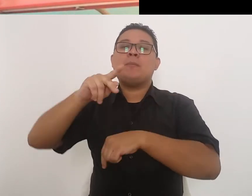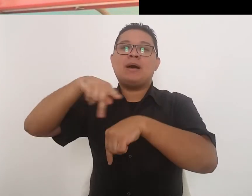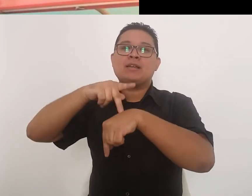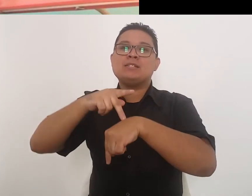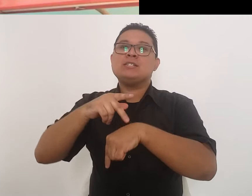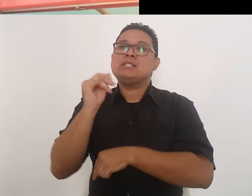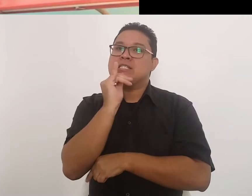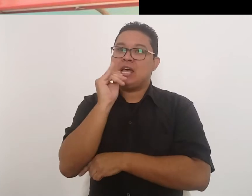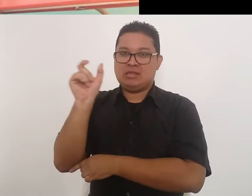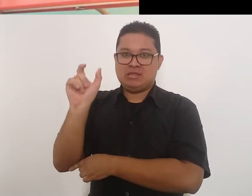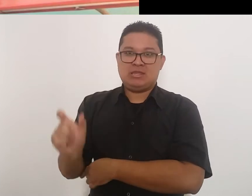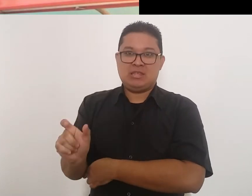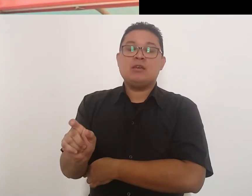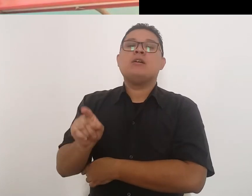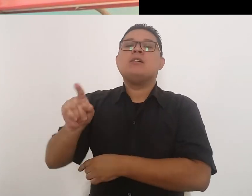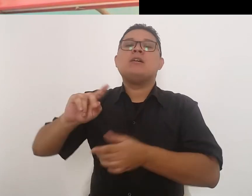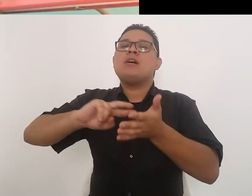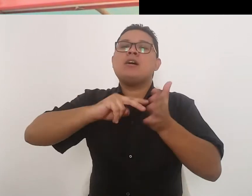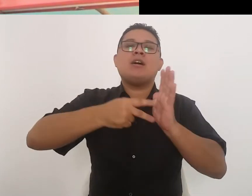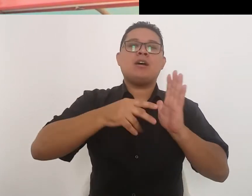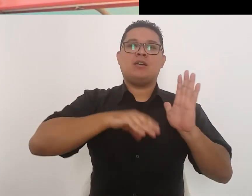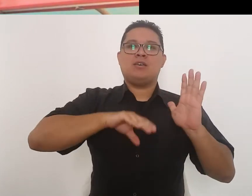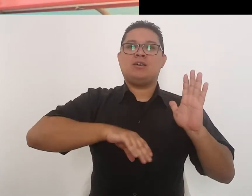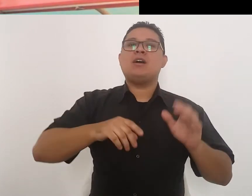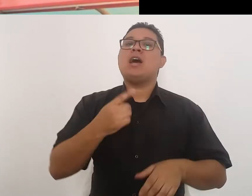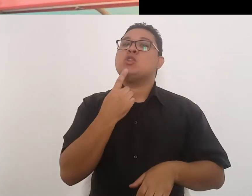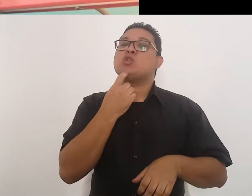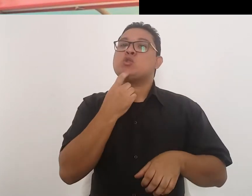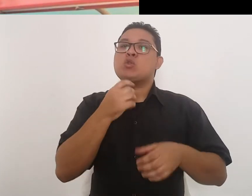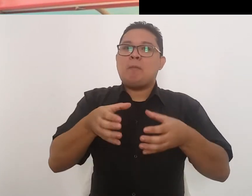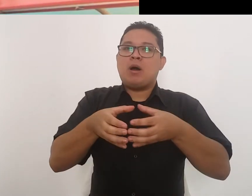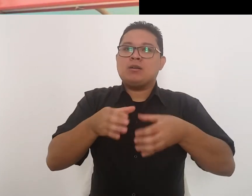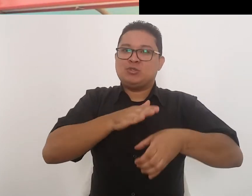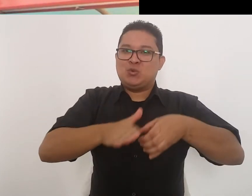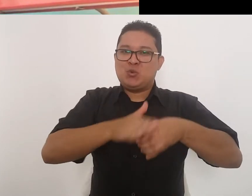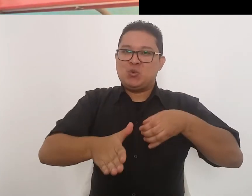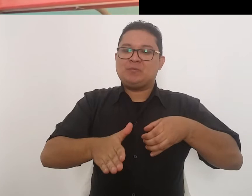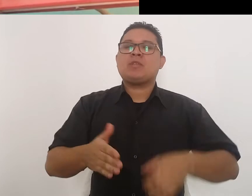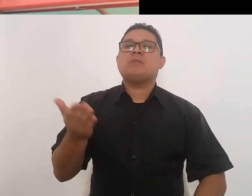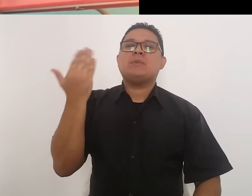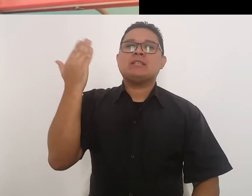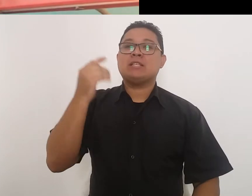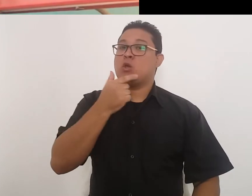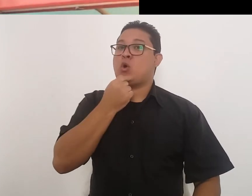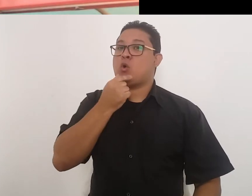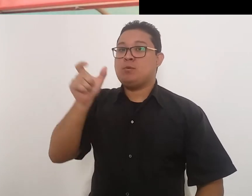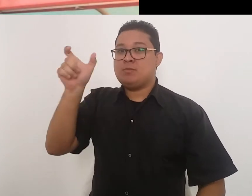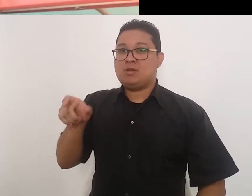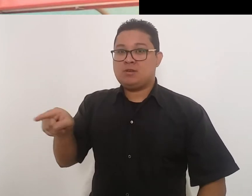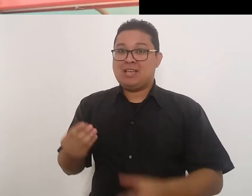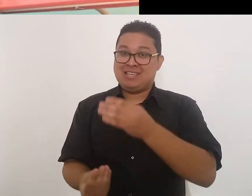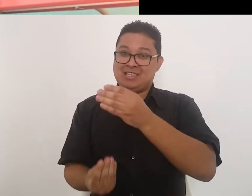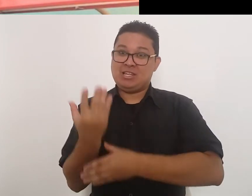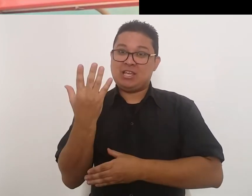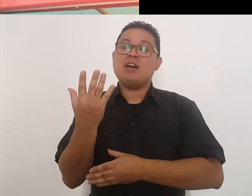italiano. Foi criada por Francesco Cirillo no final dos anos 80, início dos anos 90,